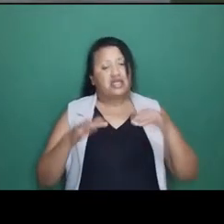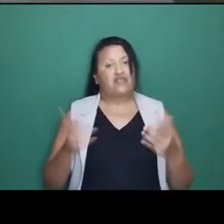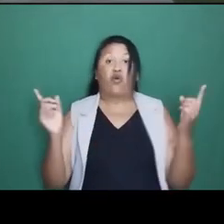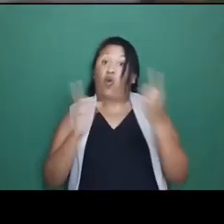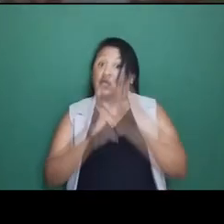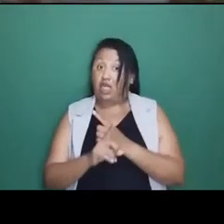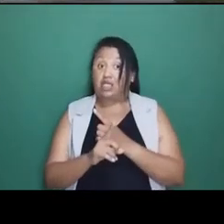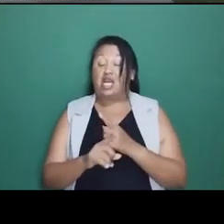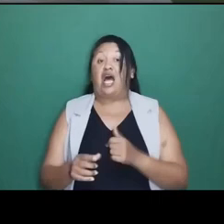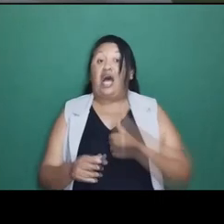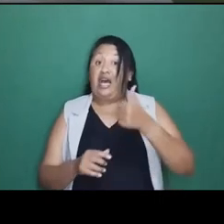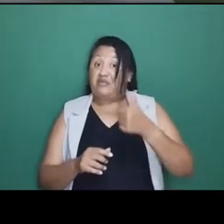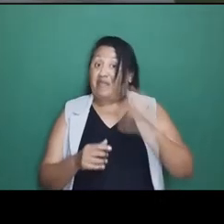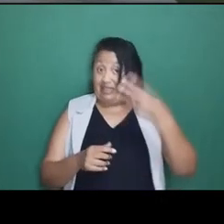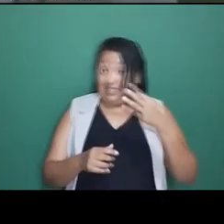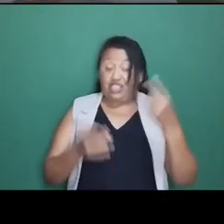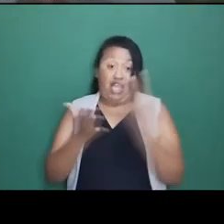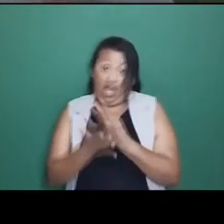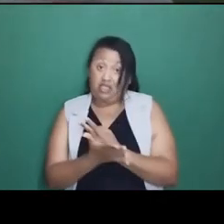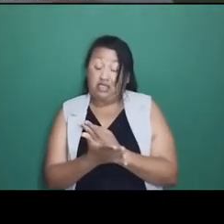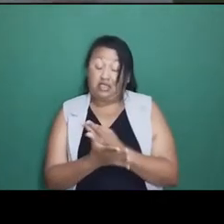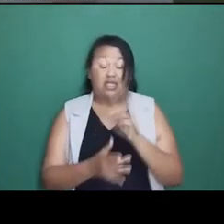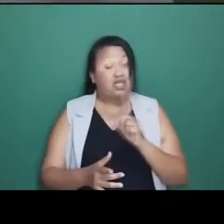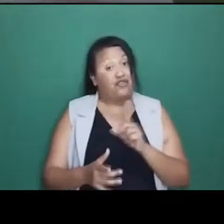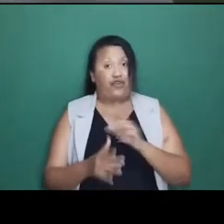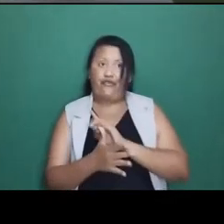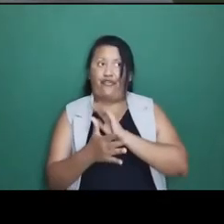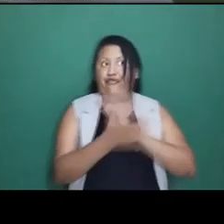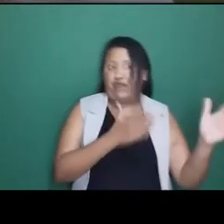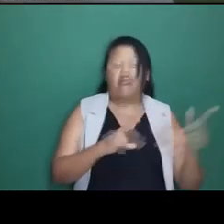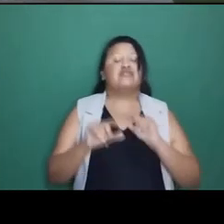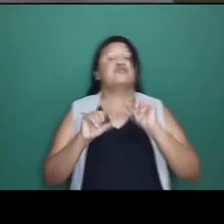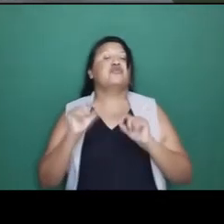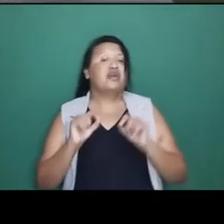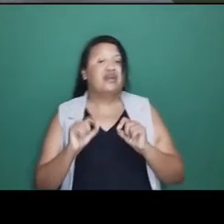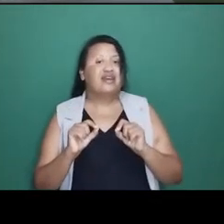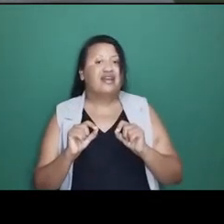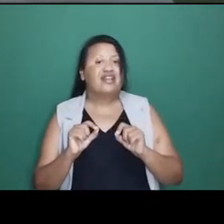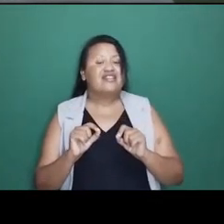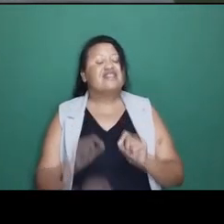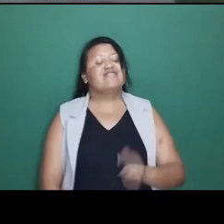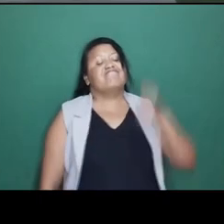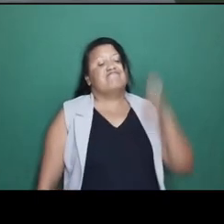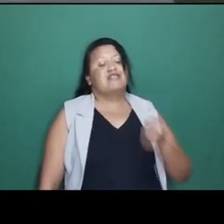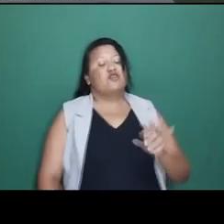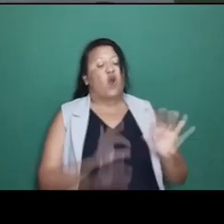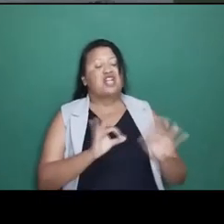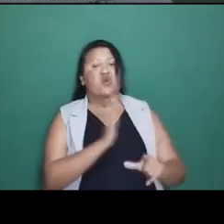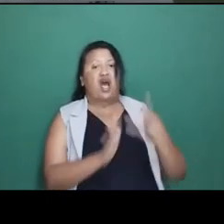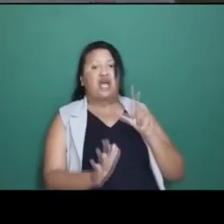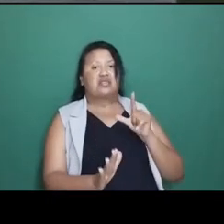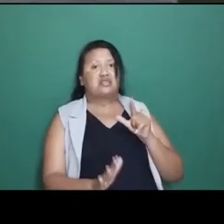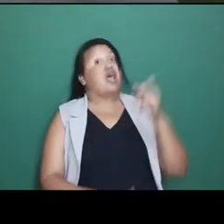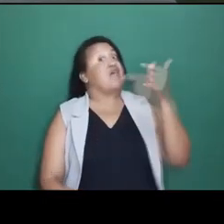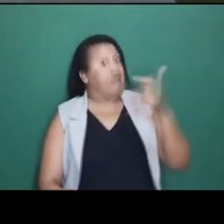diz afirmativa 3 então é errado não foi uma fuga foi uma decisão planejada segundo o texto